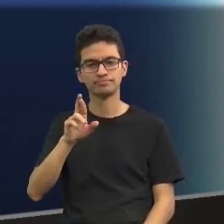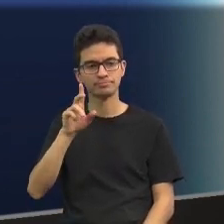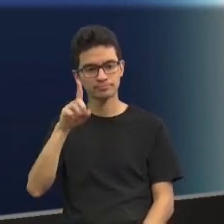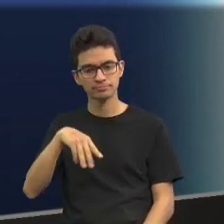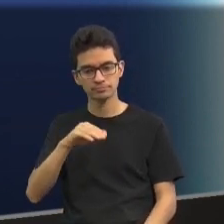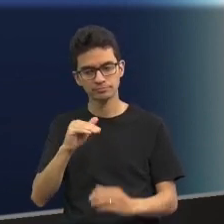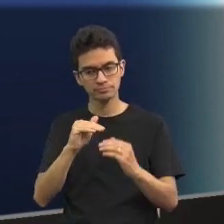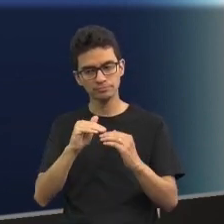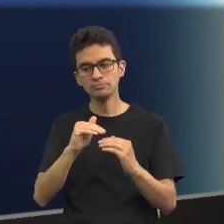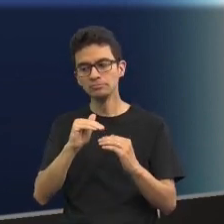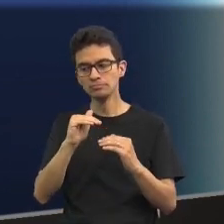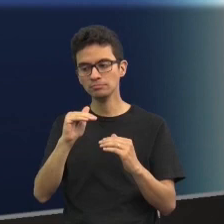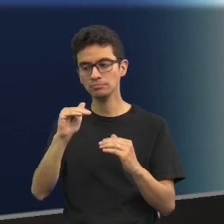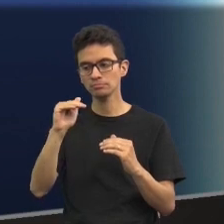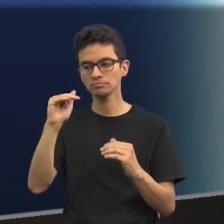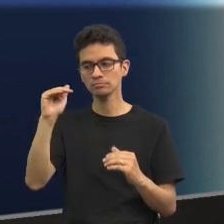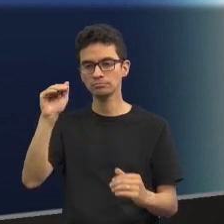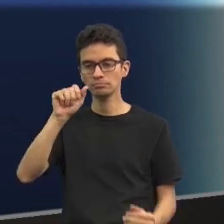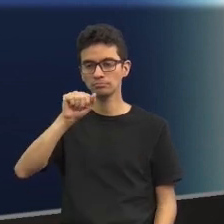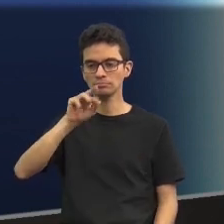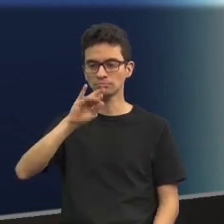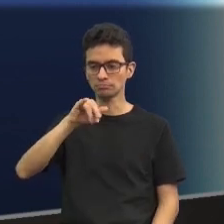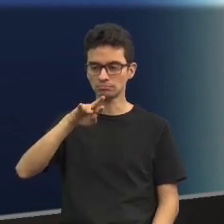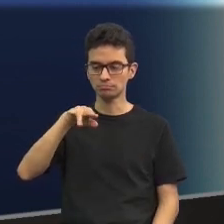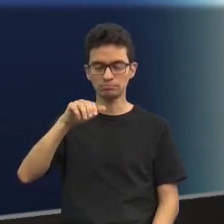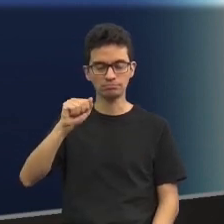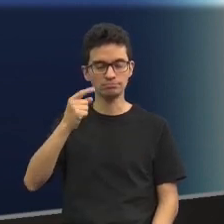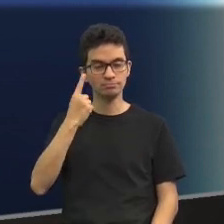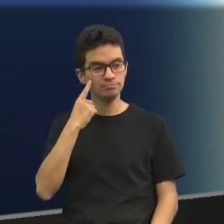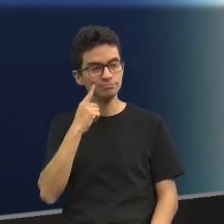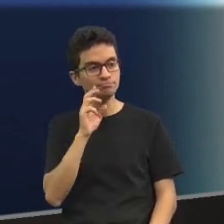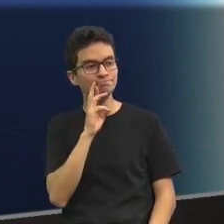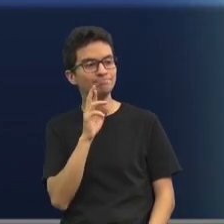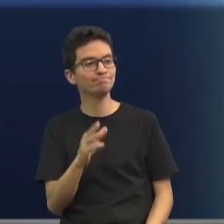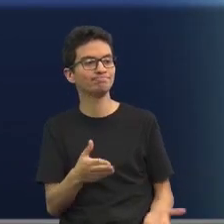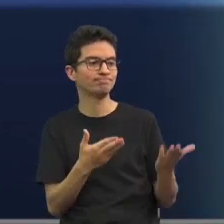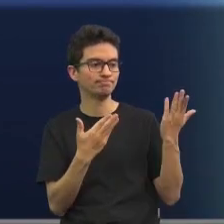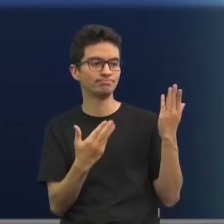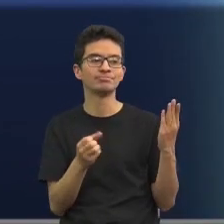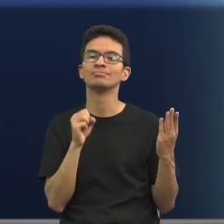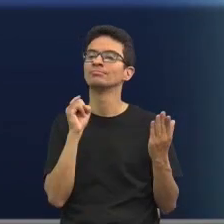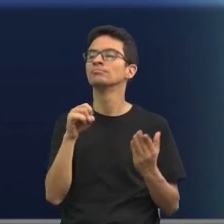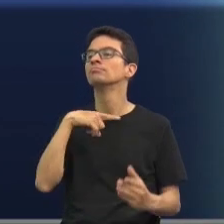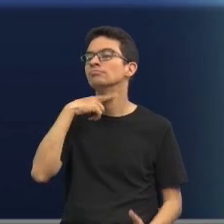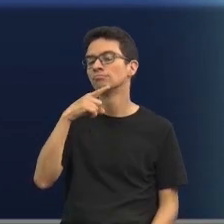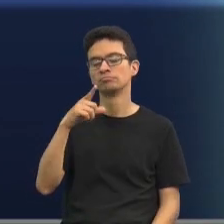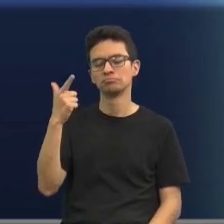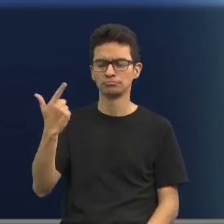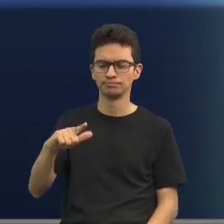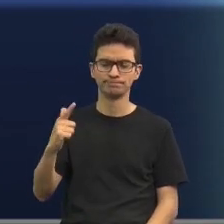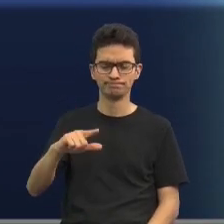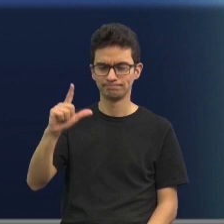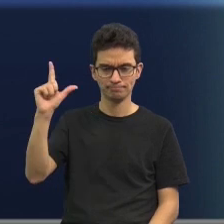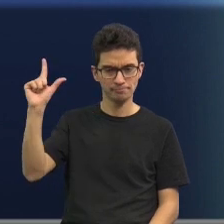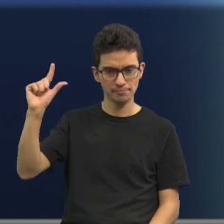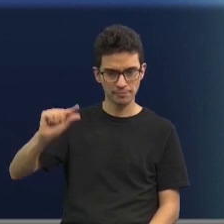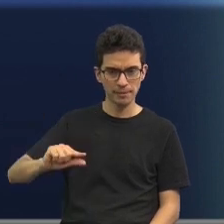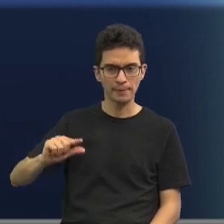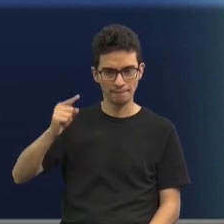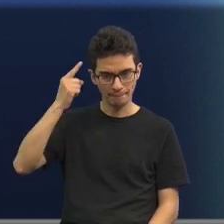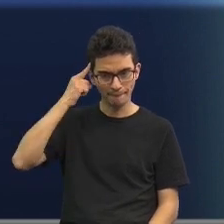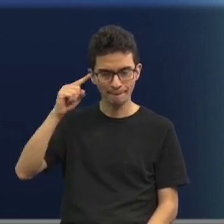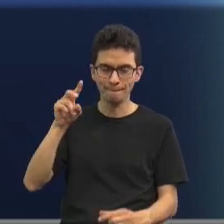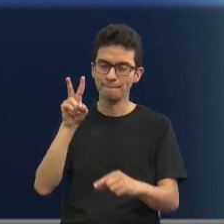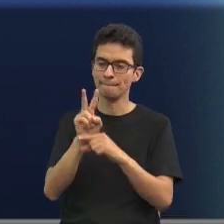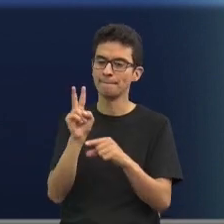progressão aritmética então vamos a resolução se não houver redução na expectativa do